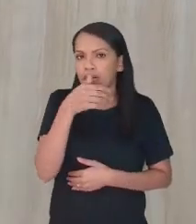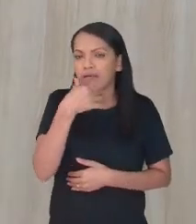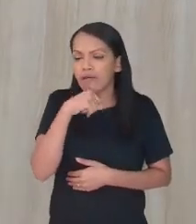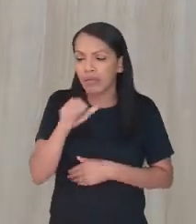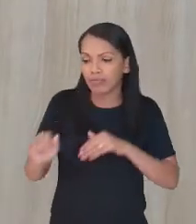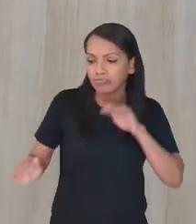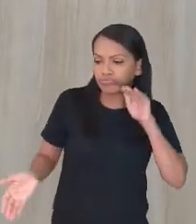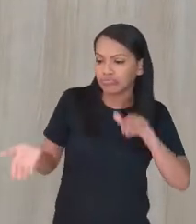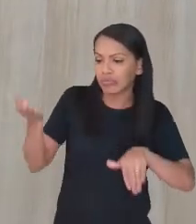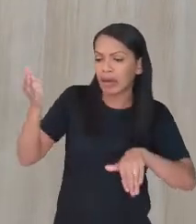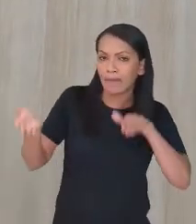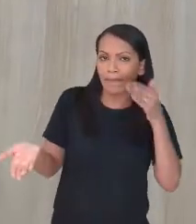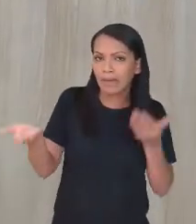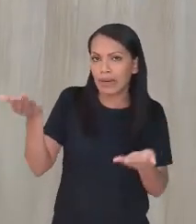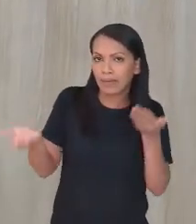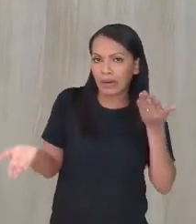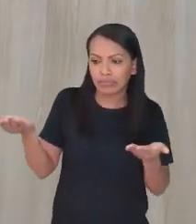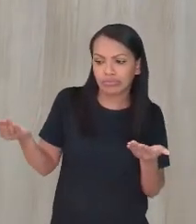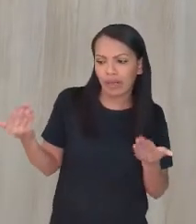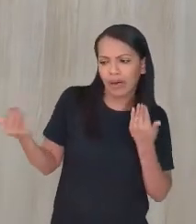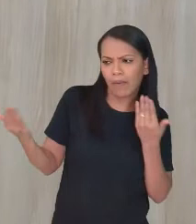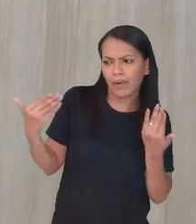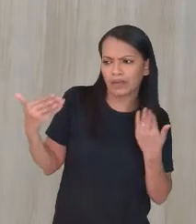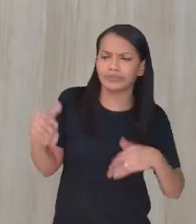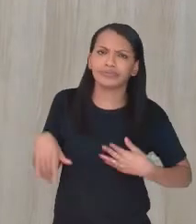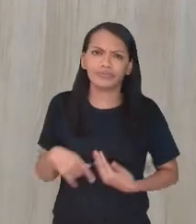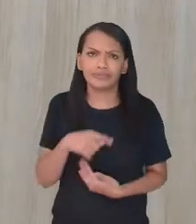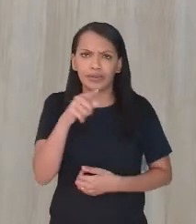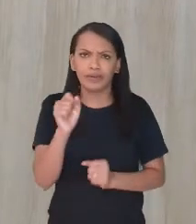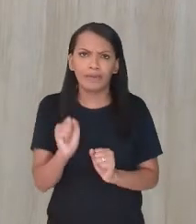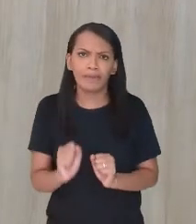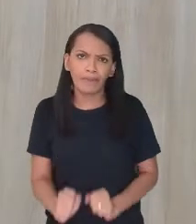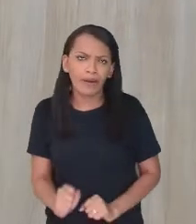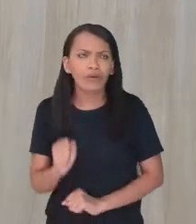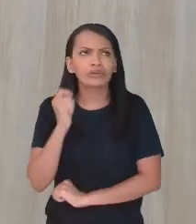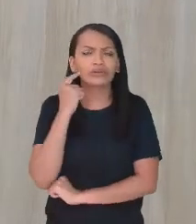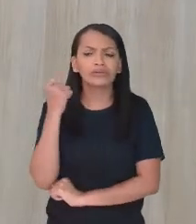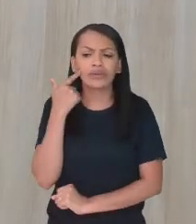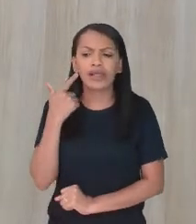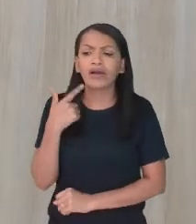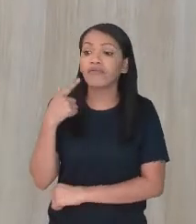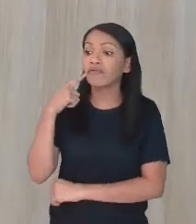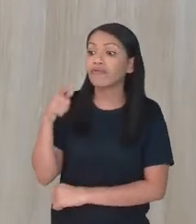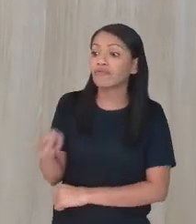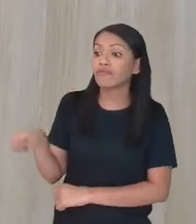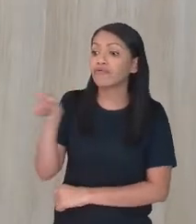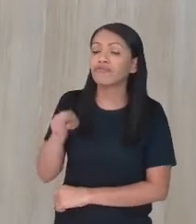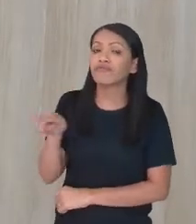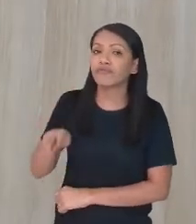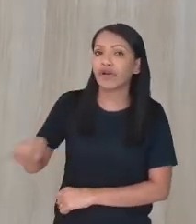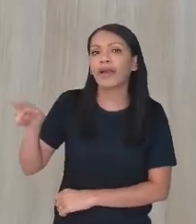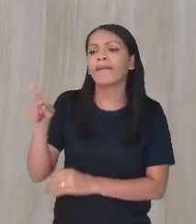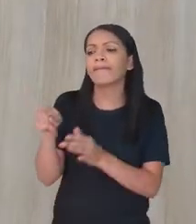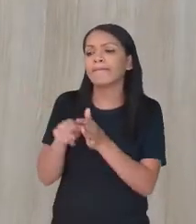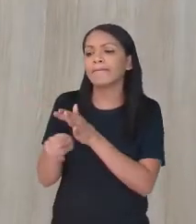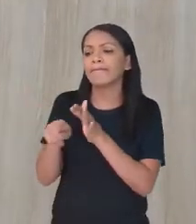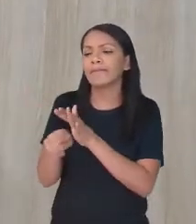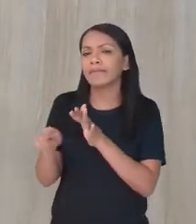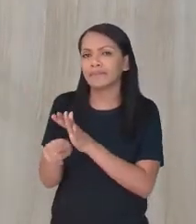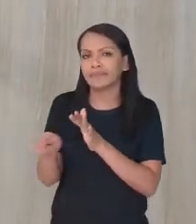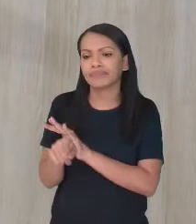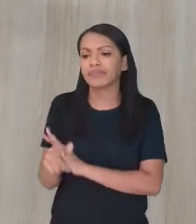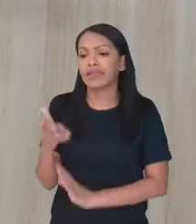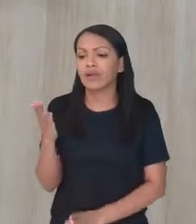poder elaborar um problema e assim solucionar. E quando você faz isso, você pode encontrar até, né,